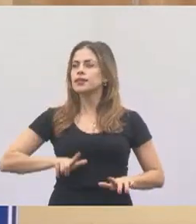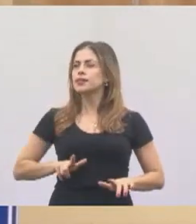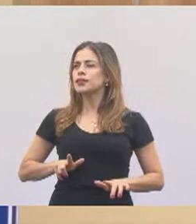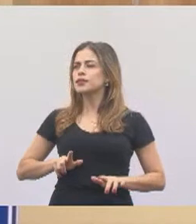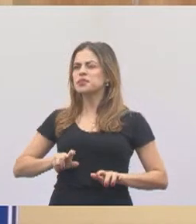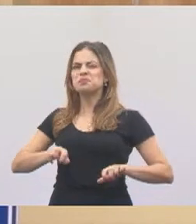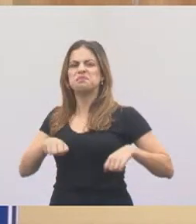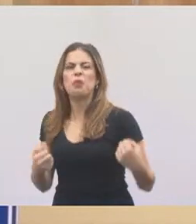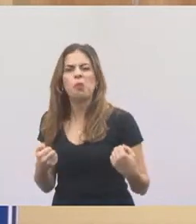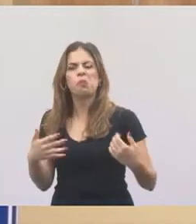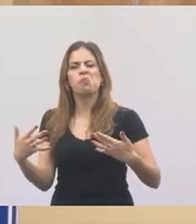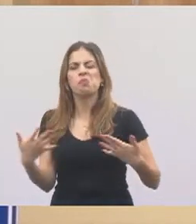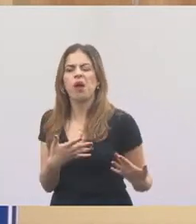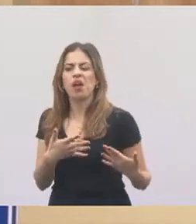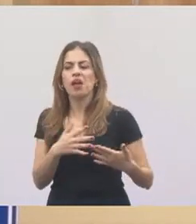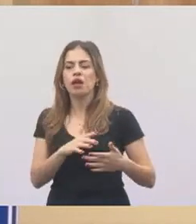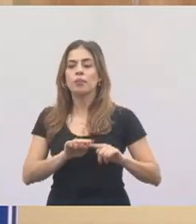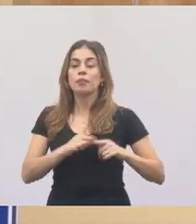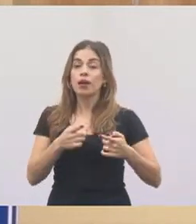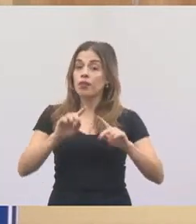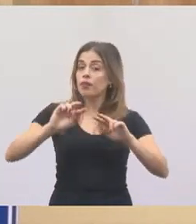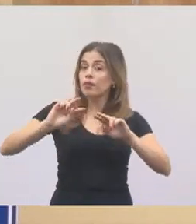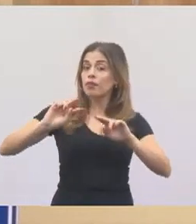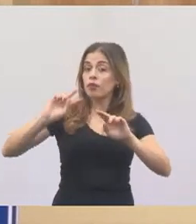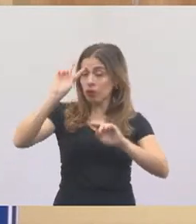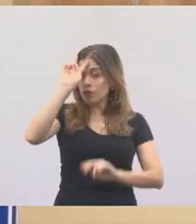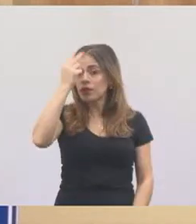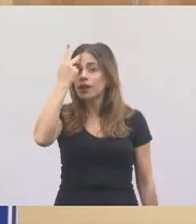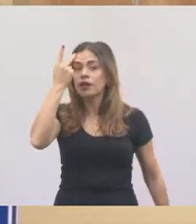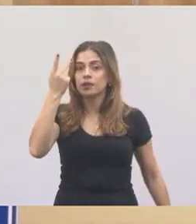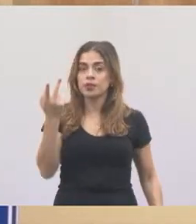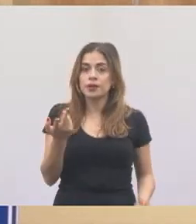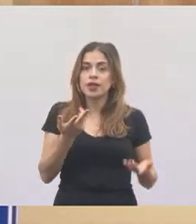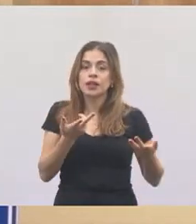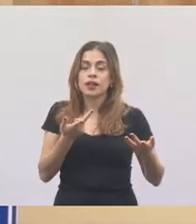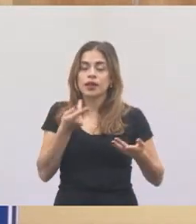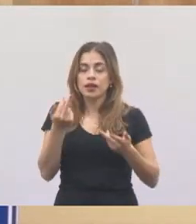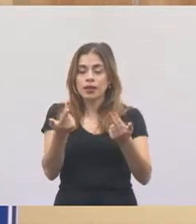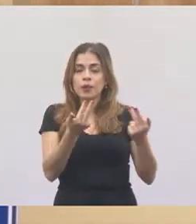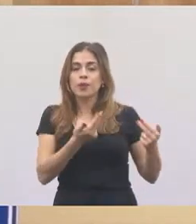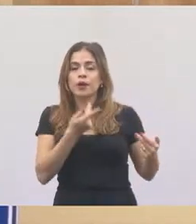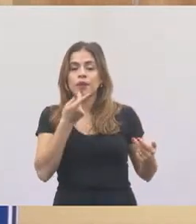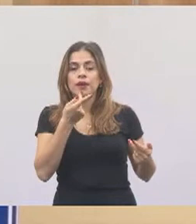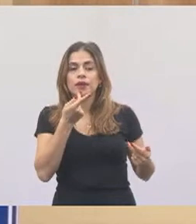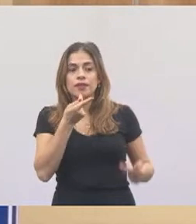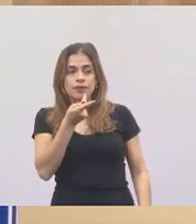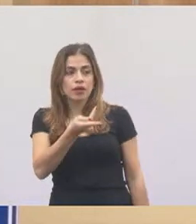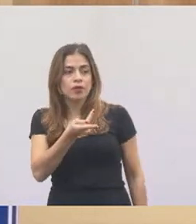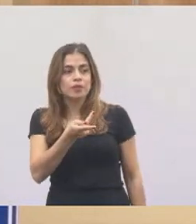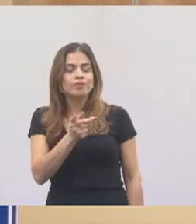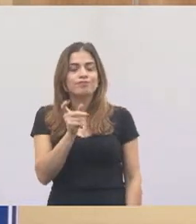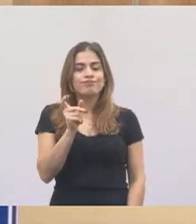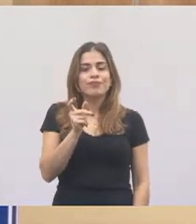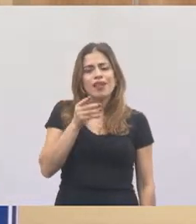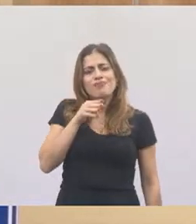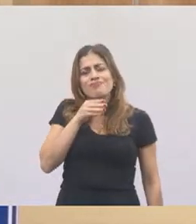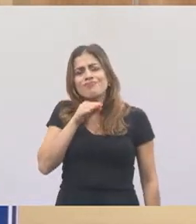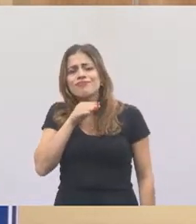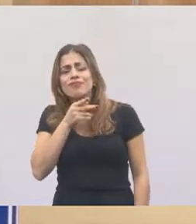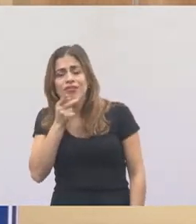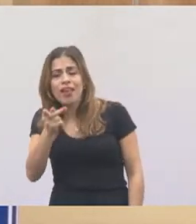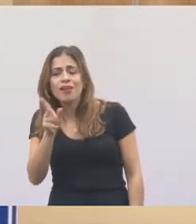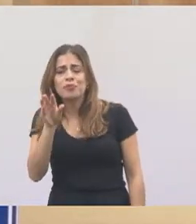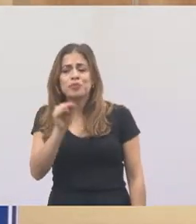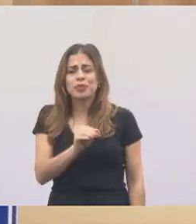pessoa enérgica, e ao contrário, como o Hernani comentou, ele era de poucas palavras. E aí é o que